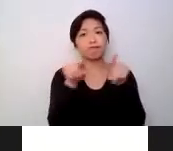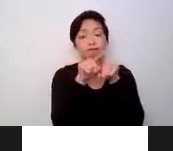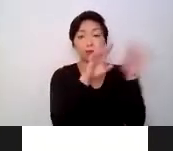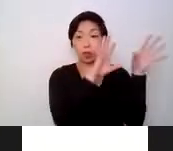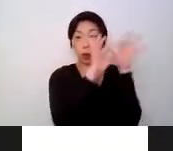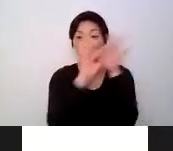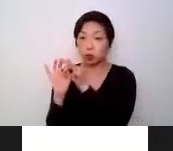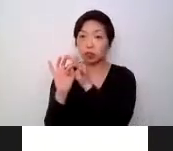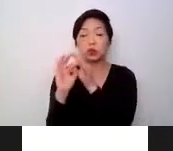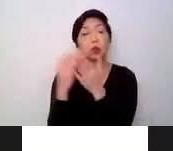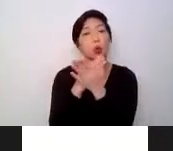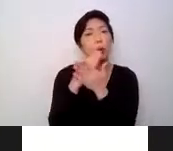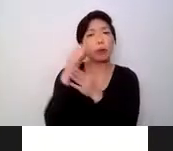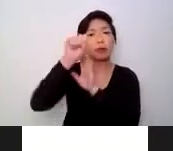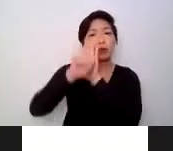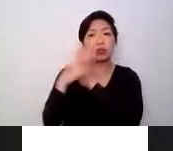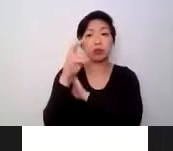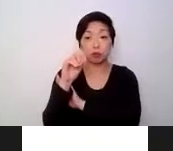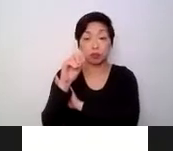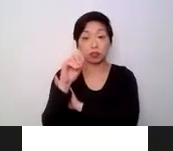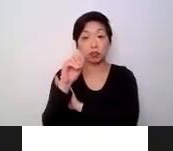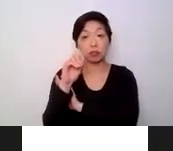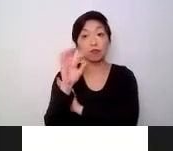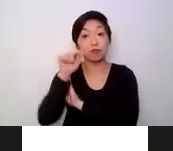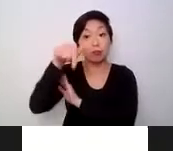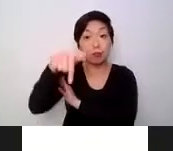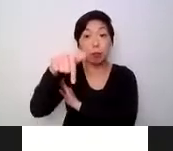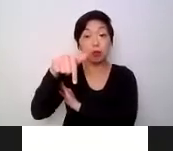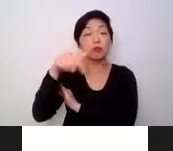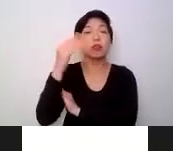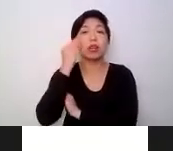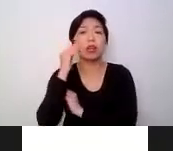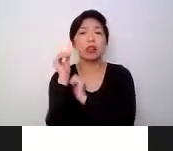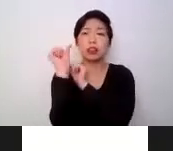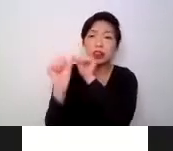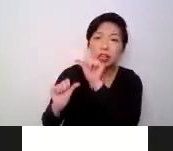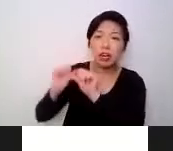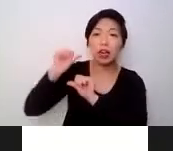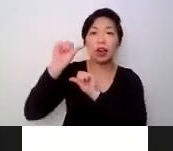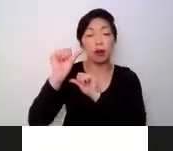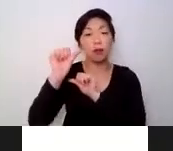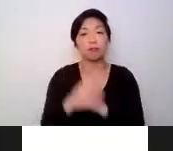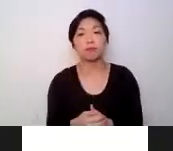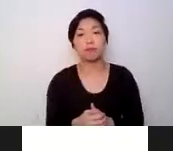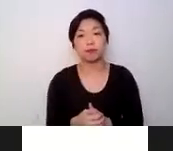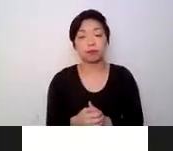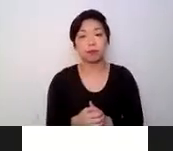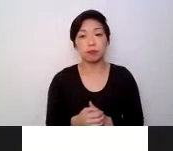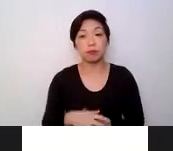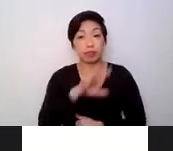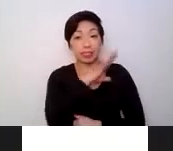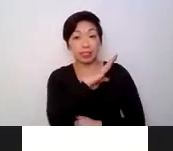do início do século XX, onde você quer transformar essa cidade,